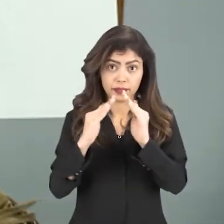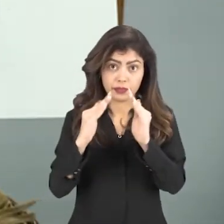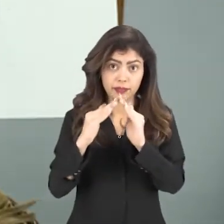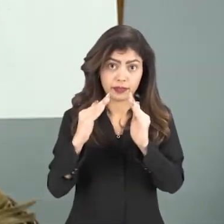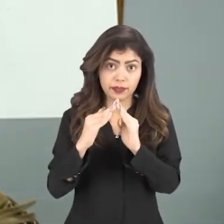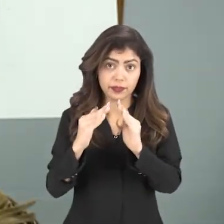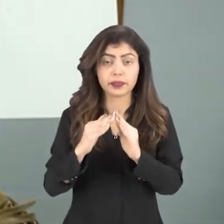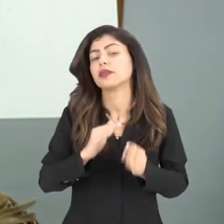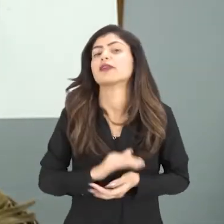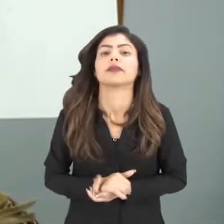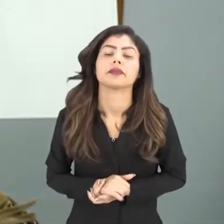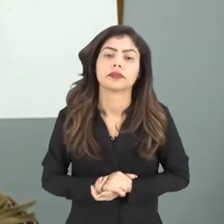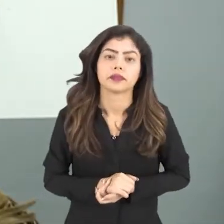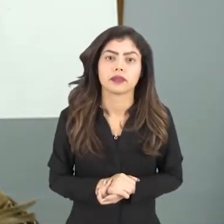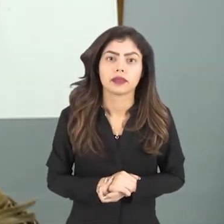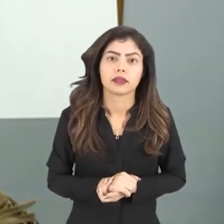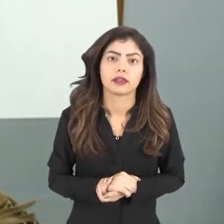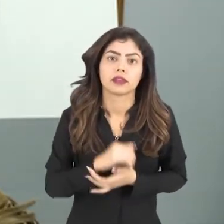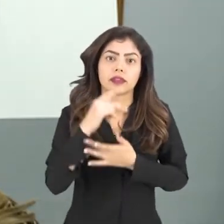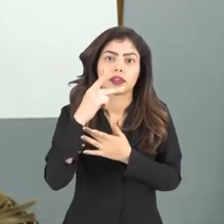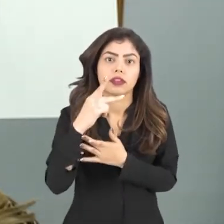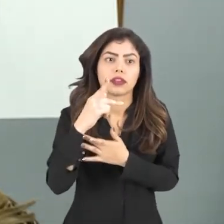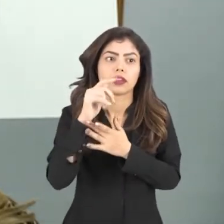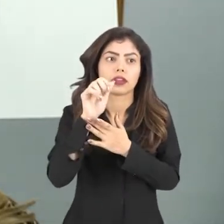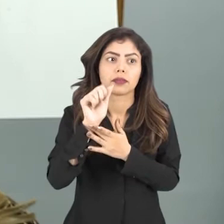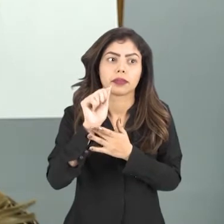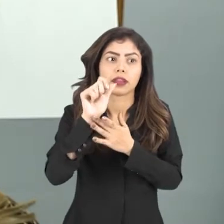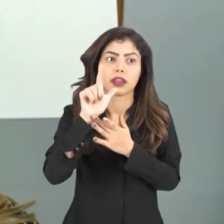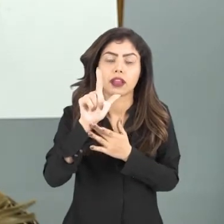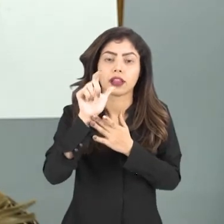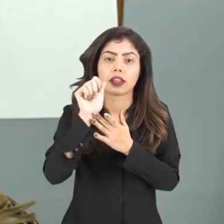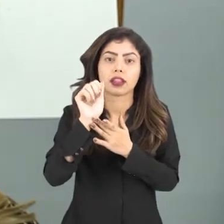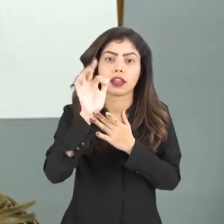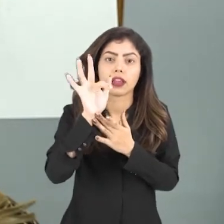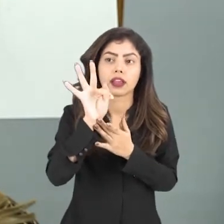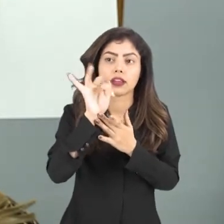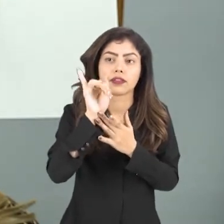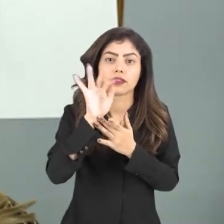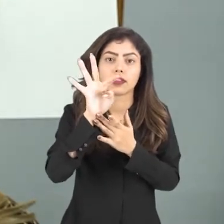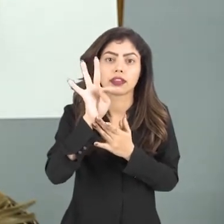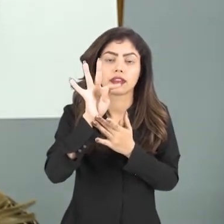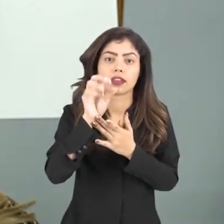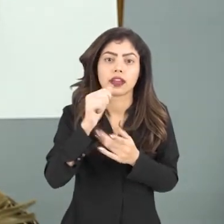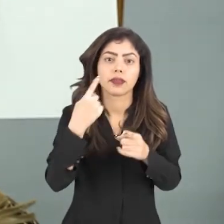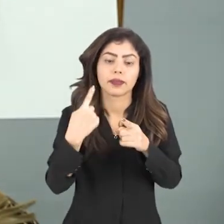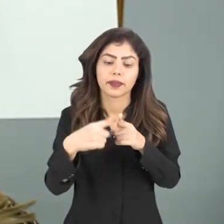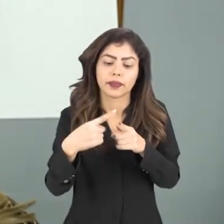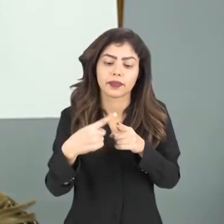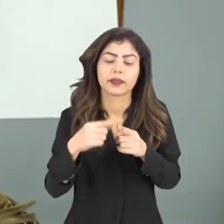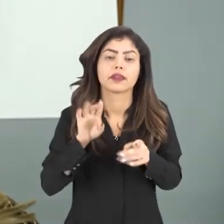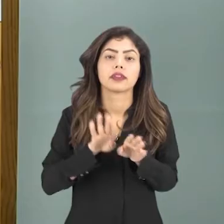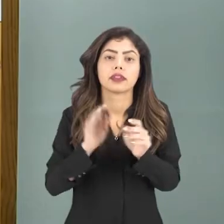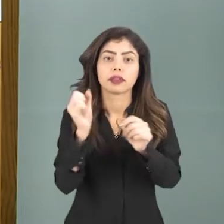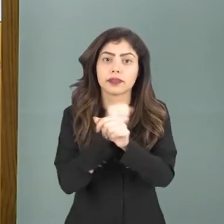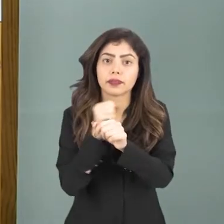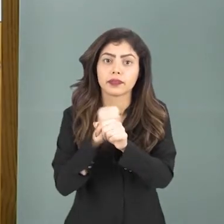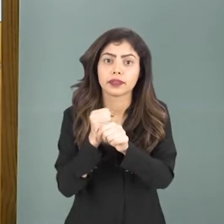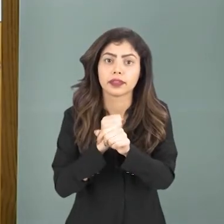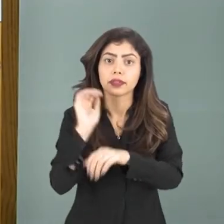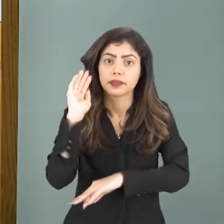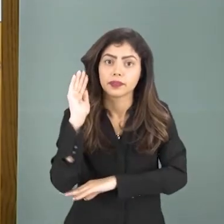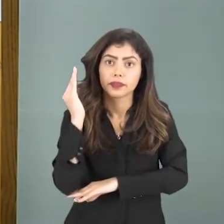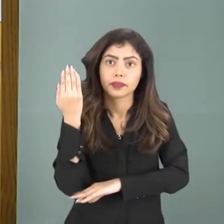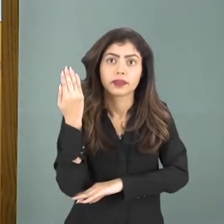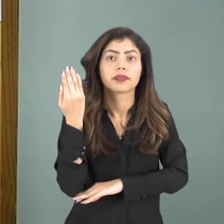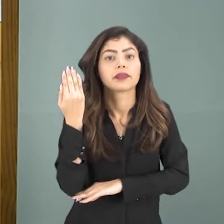uma casa, a casa palafita. Assim é chamada de palafita, porque essa casa ela é construída